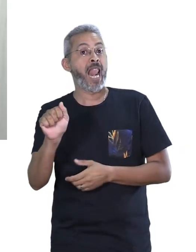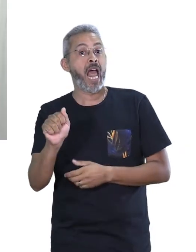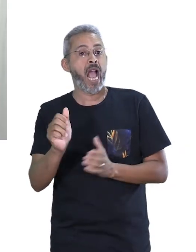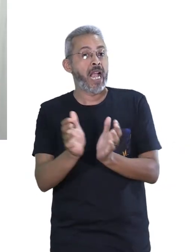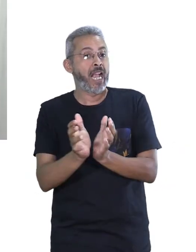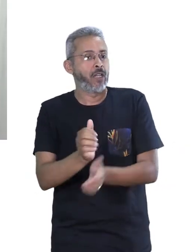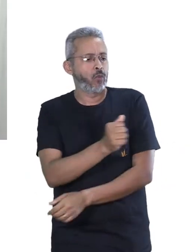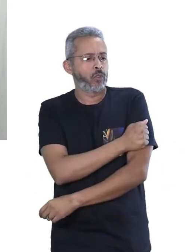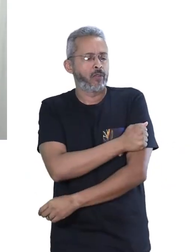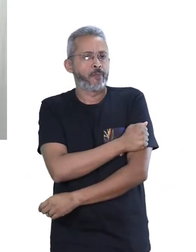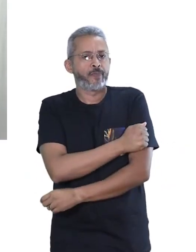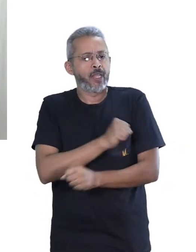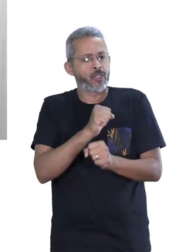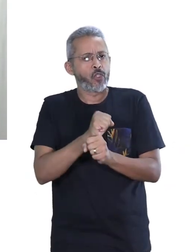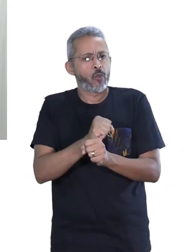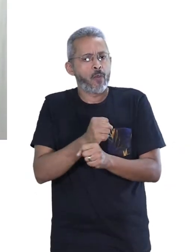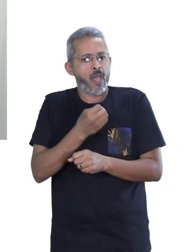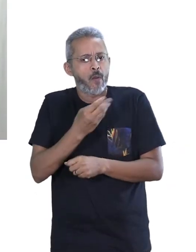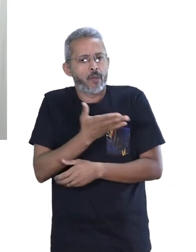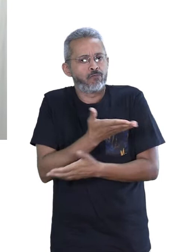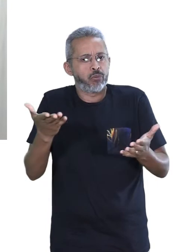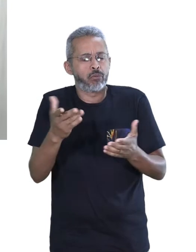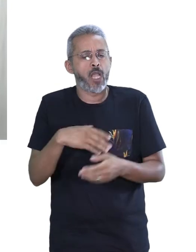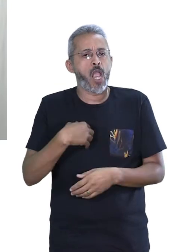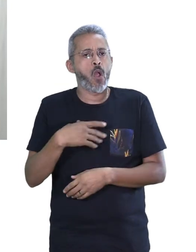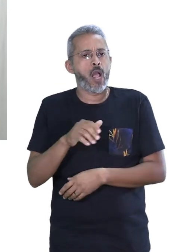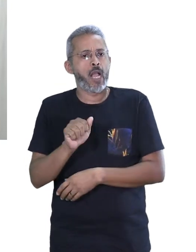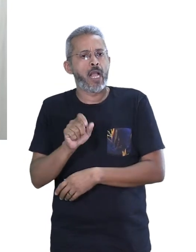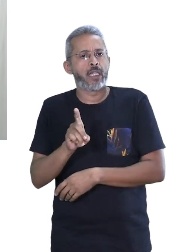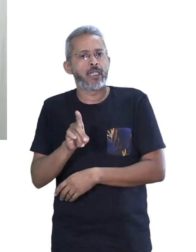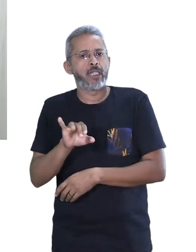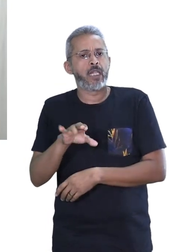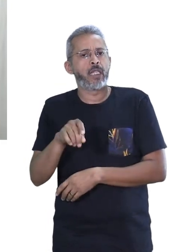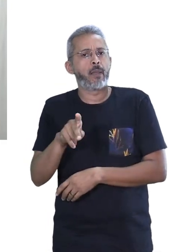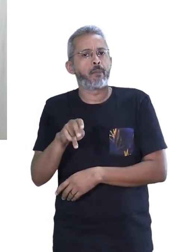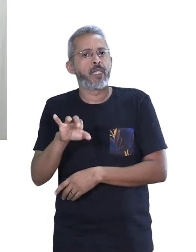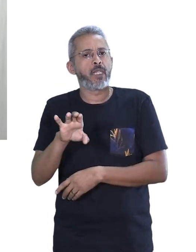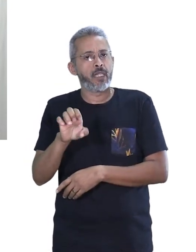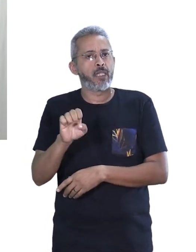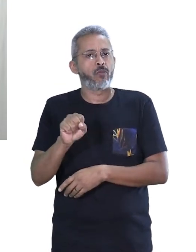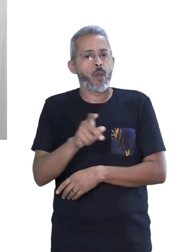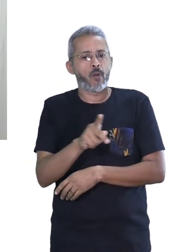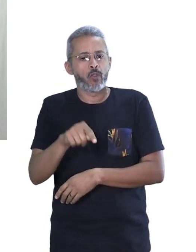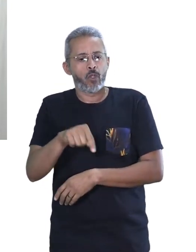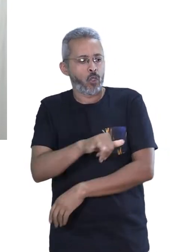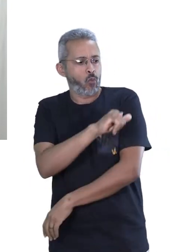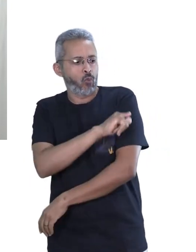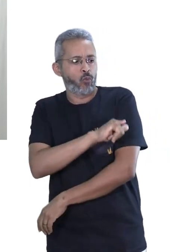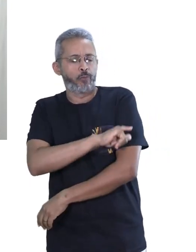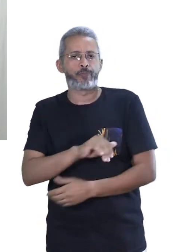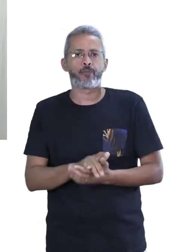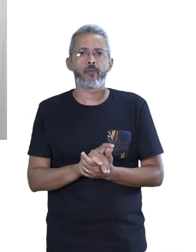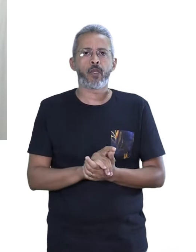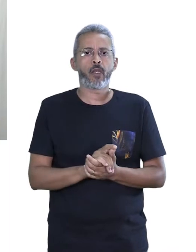Olá, galera do 8º ano. Espero que estejam bem. Sou Adriana Pires, professora da Rede Estadual de Ensino do Rio